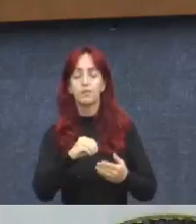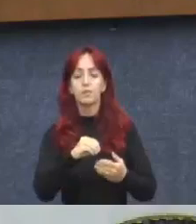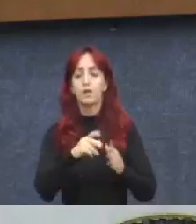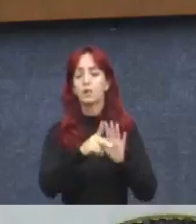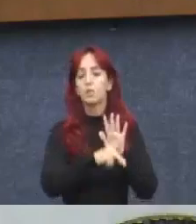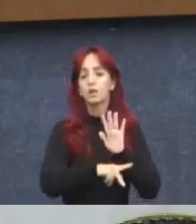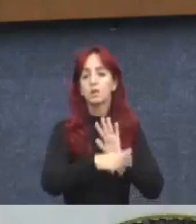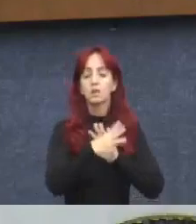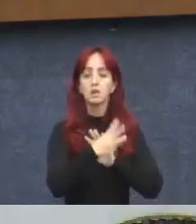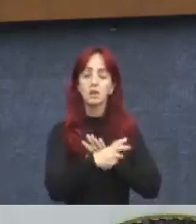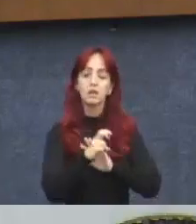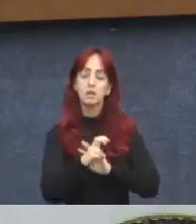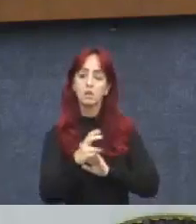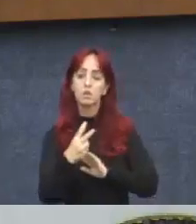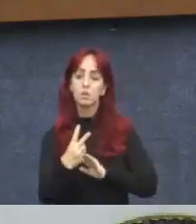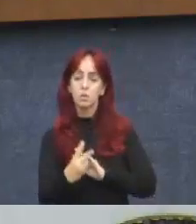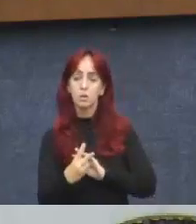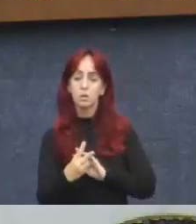352-2022 e